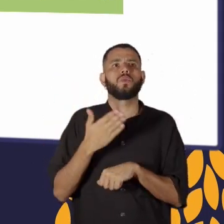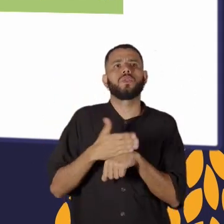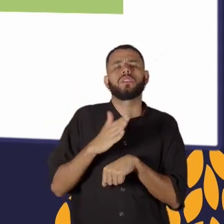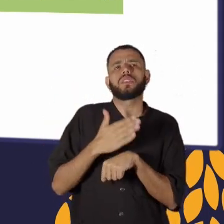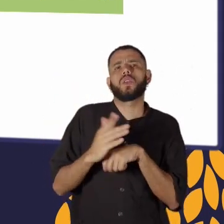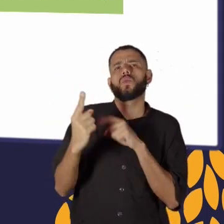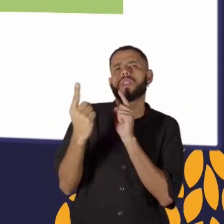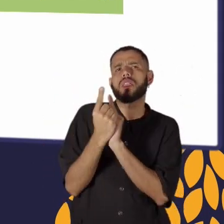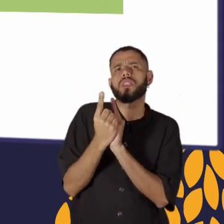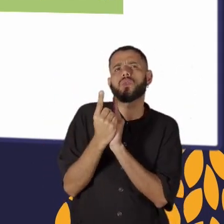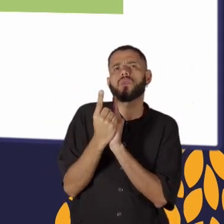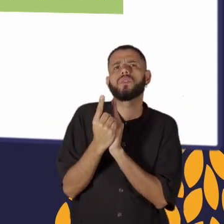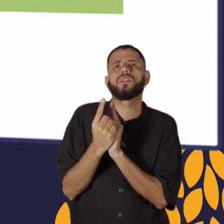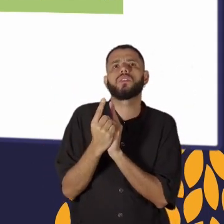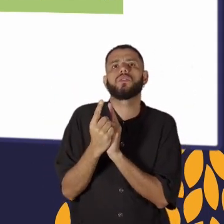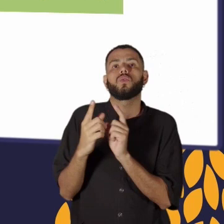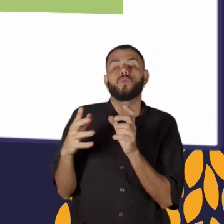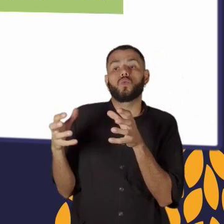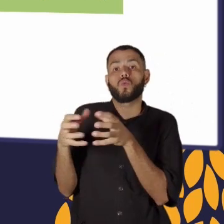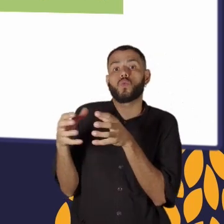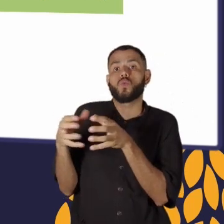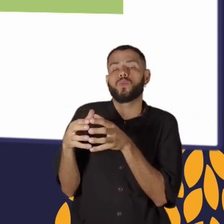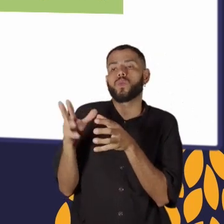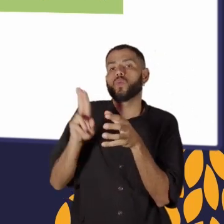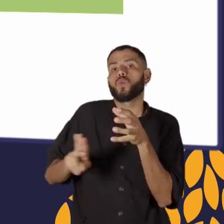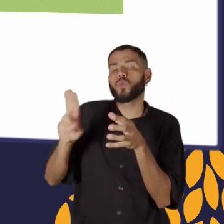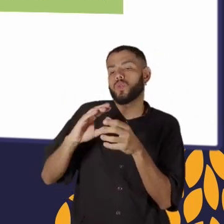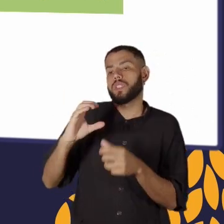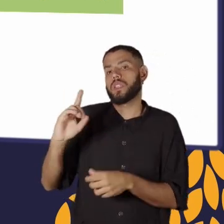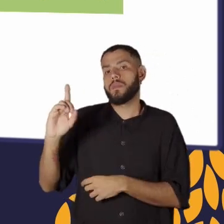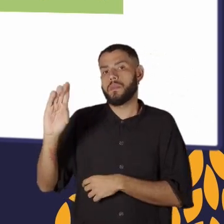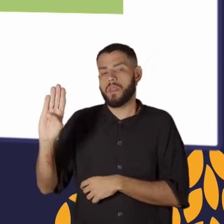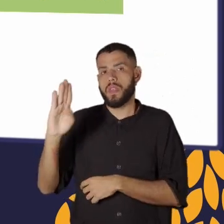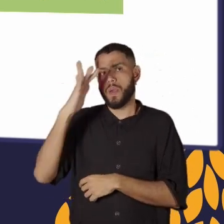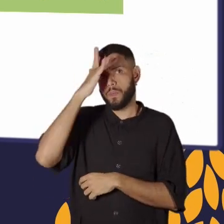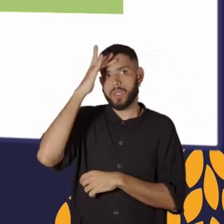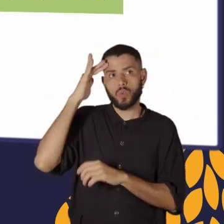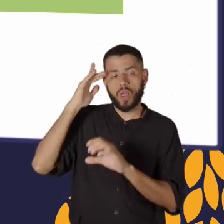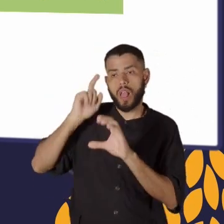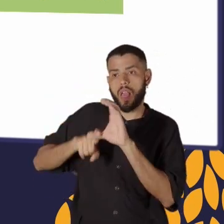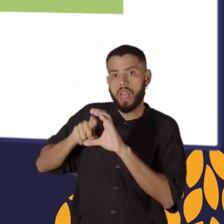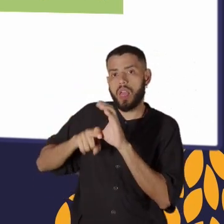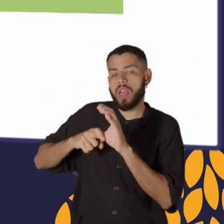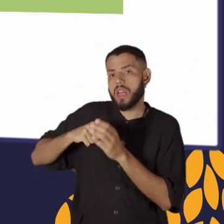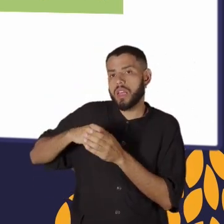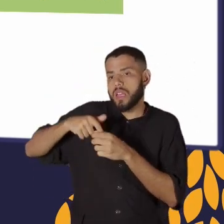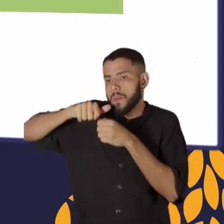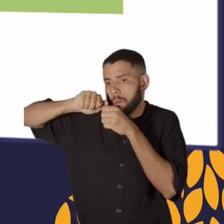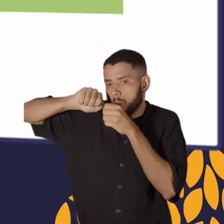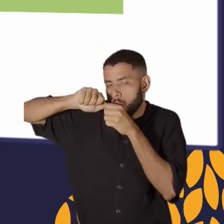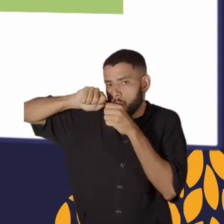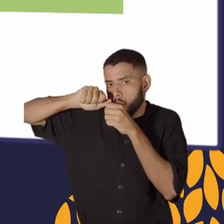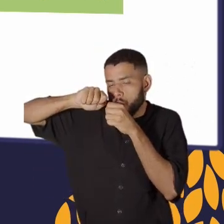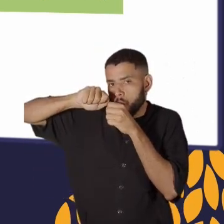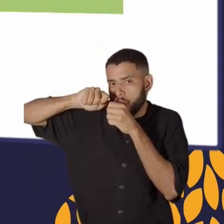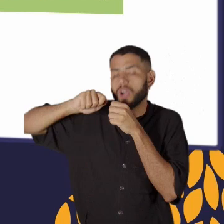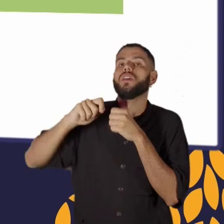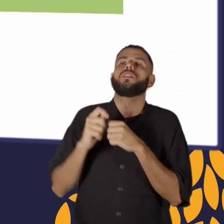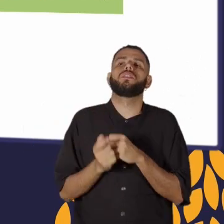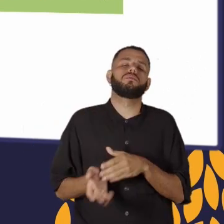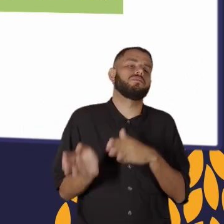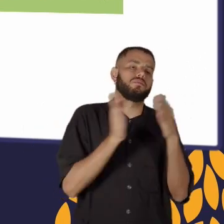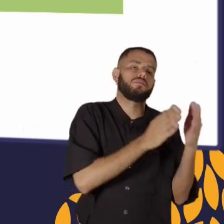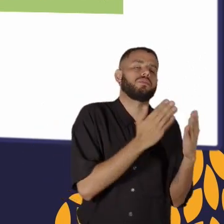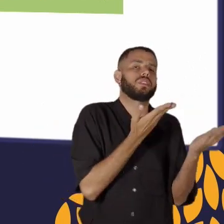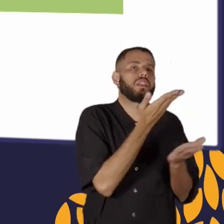cego, randomizado, em que a gente comparou o uso de canabidiol para as pessoas com dependência de crack e o tratamento convencional no outro